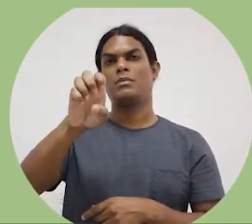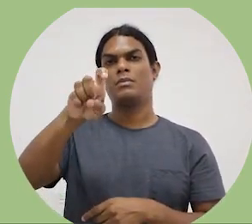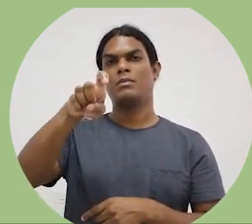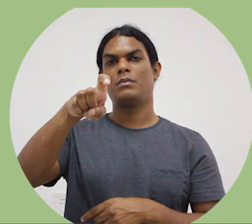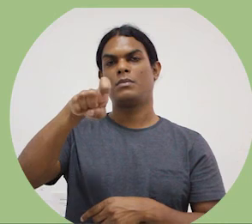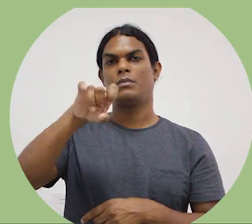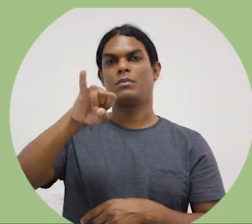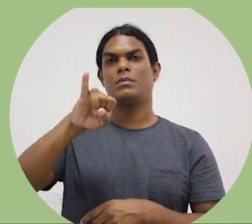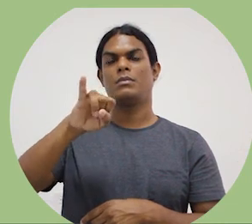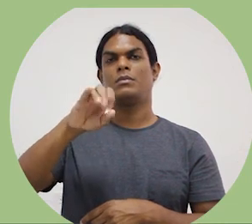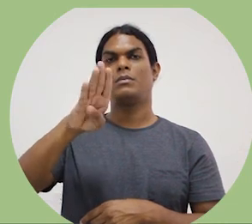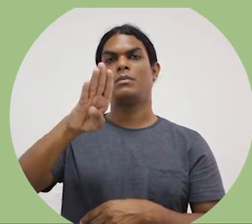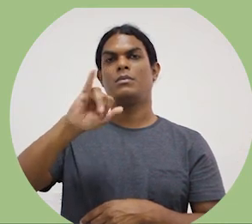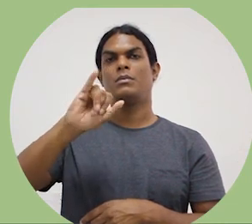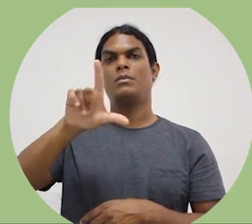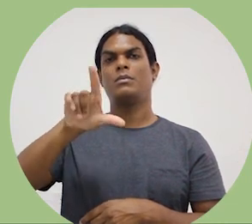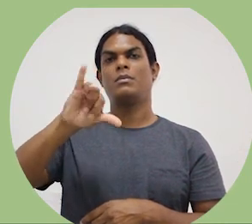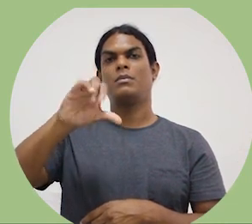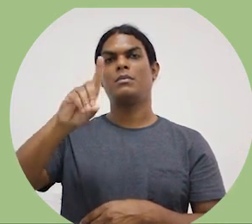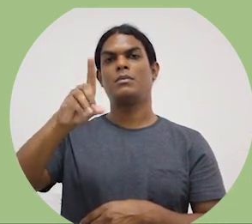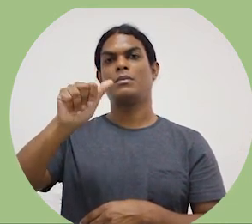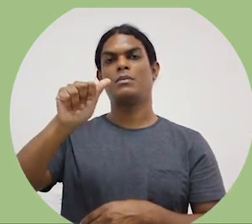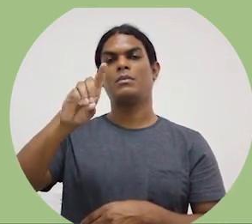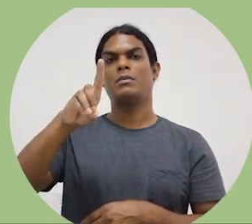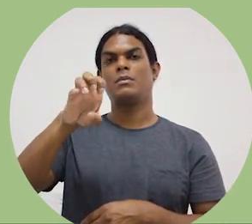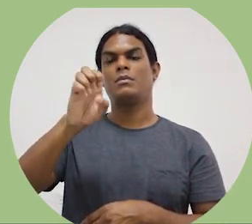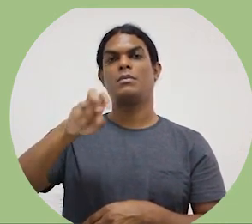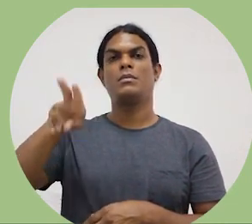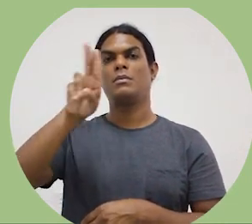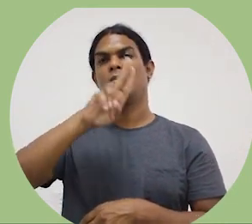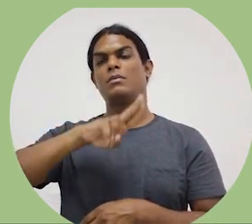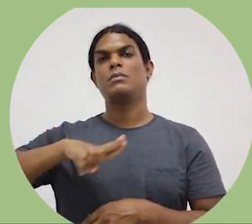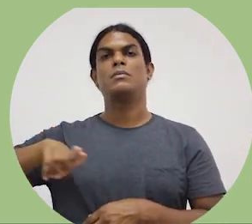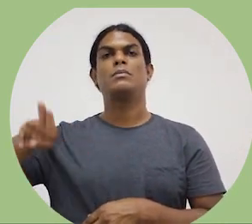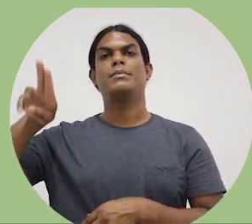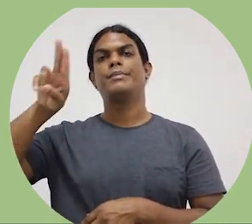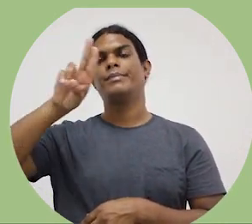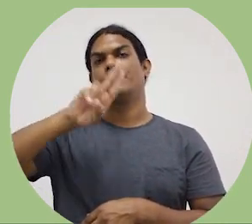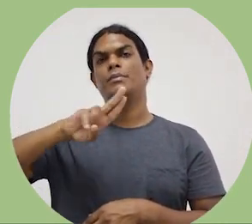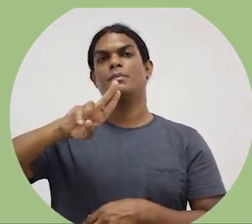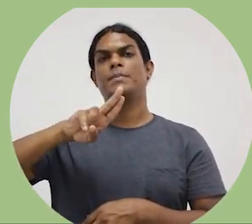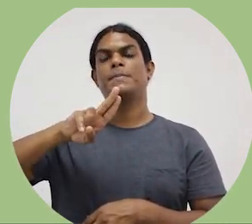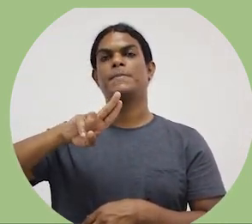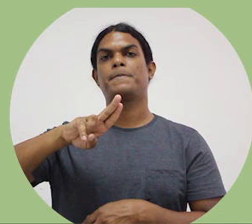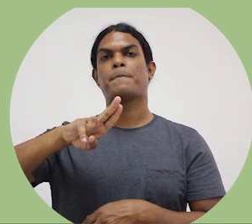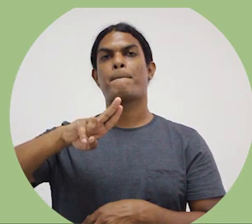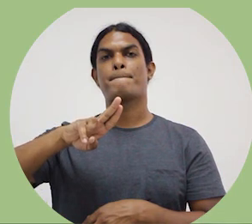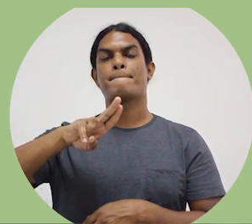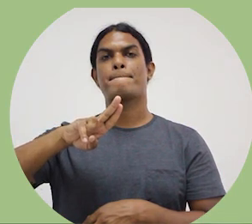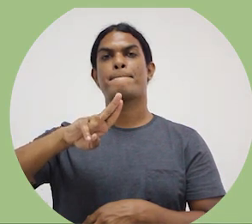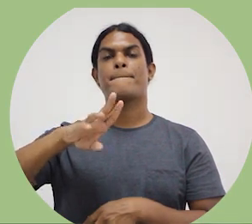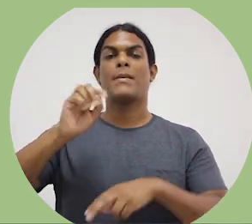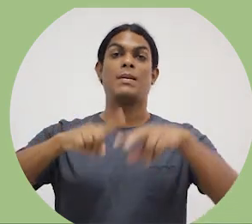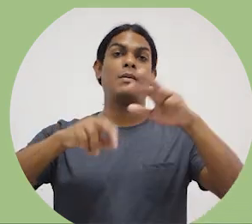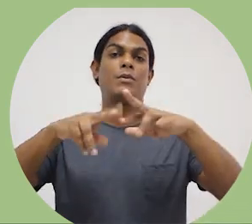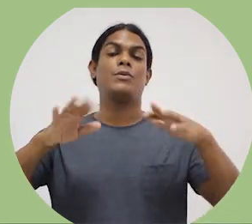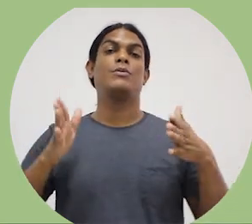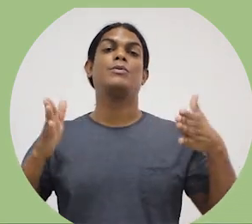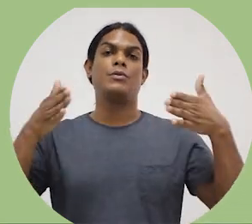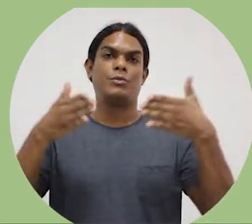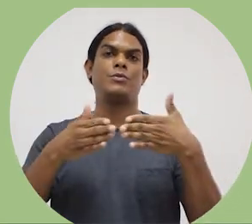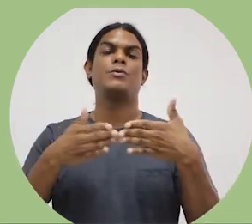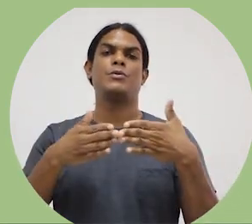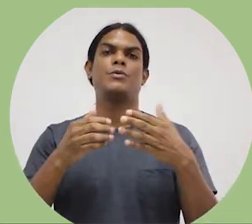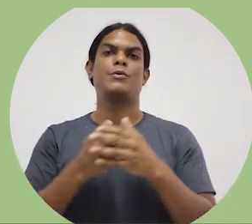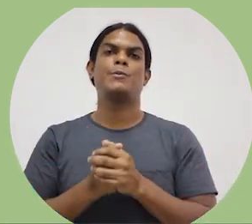que é uma prioridade competitiva mais voltada às empresas que têm produtos customizados e personalizados. É uma